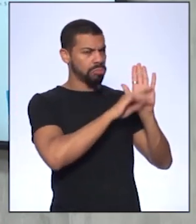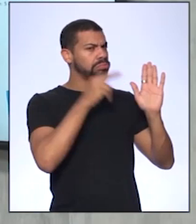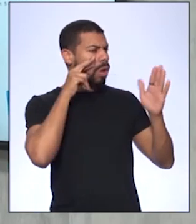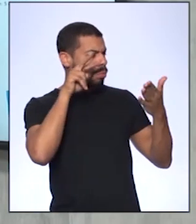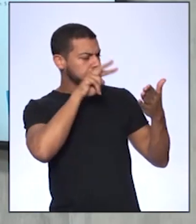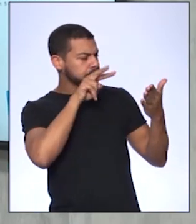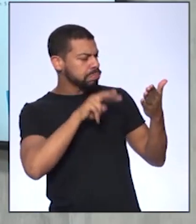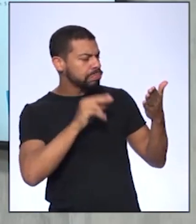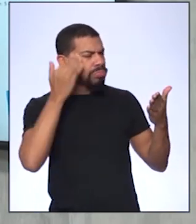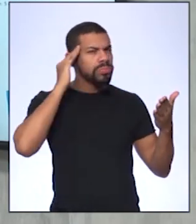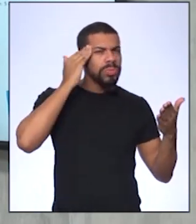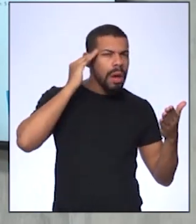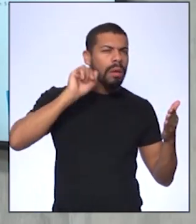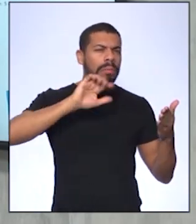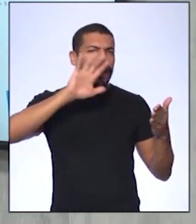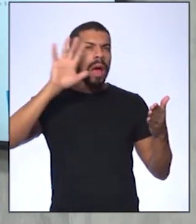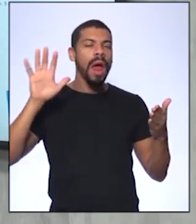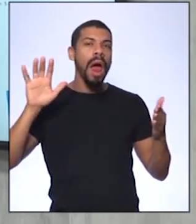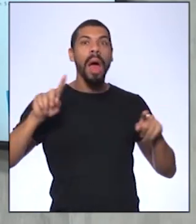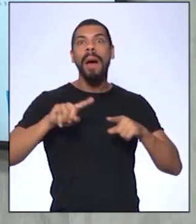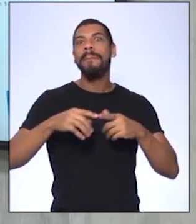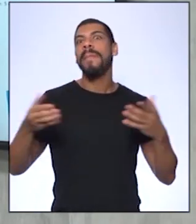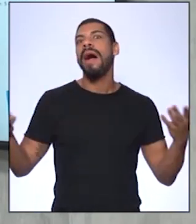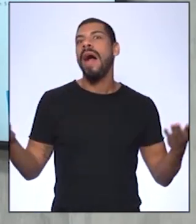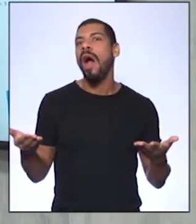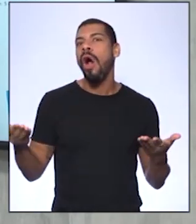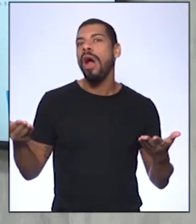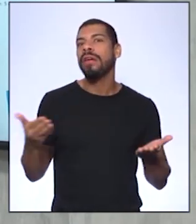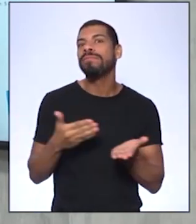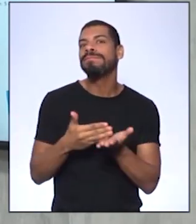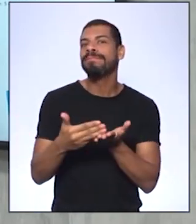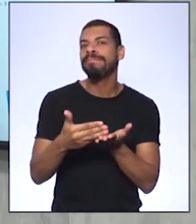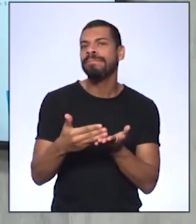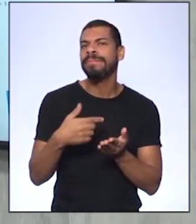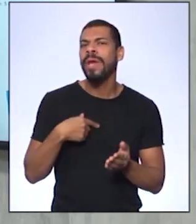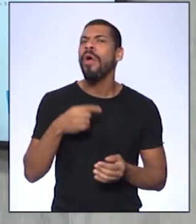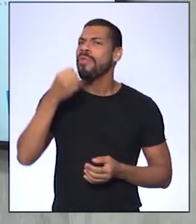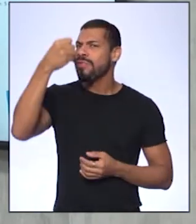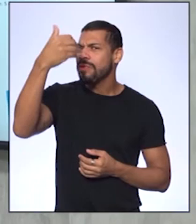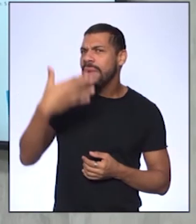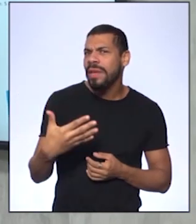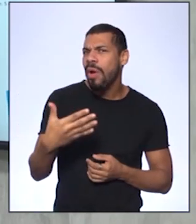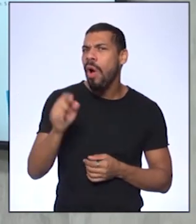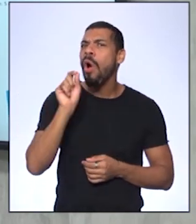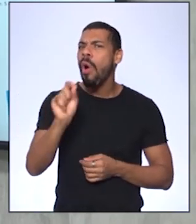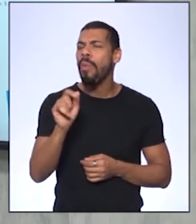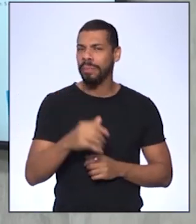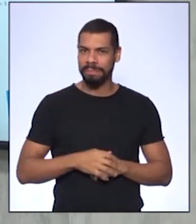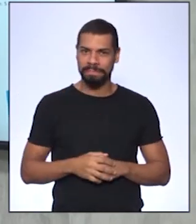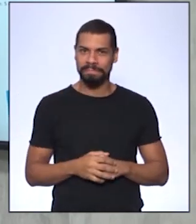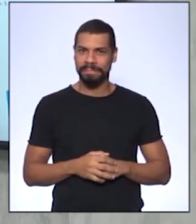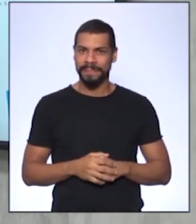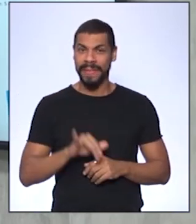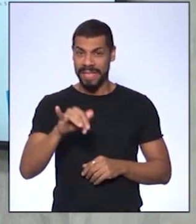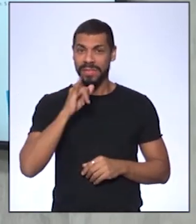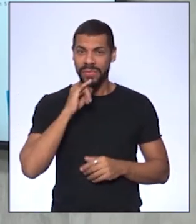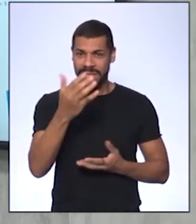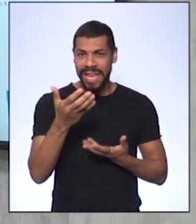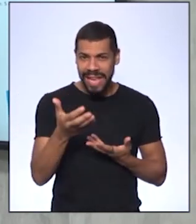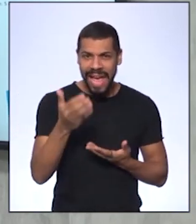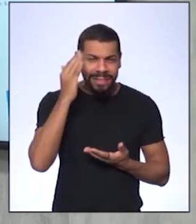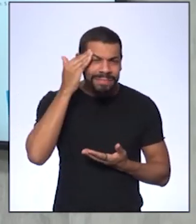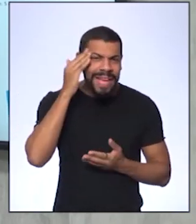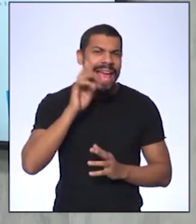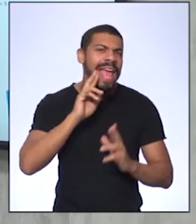como é que ele funciona. Agora vem o comando. Eu insisto, uma situação com vocês. Se você quer, de